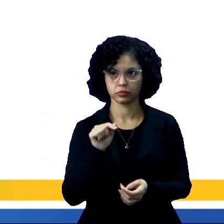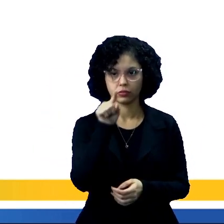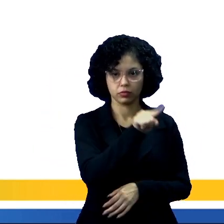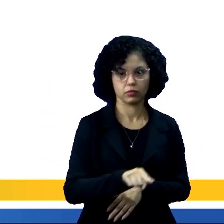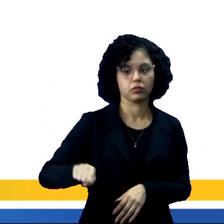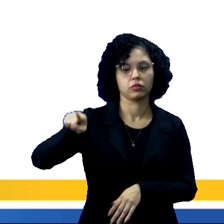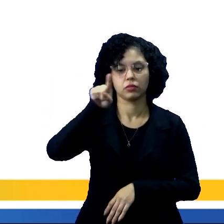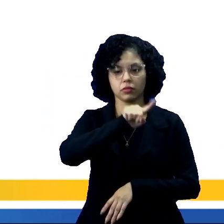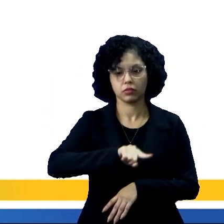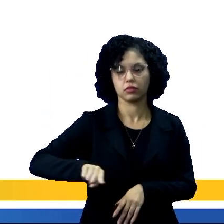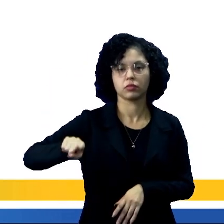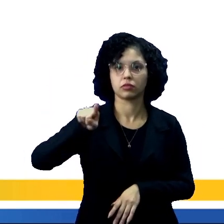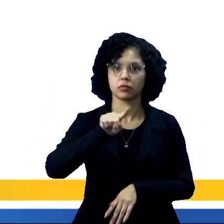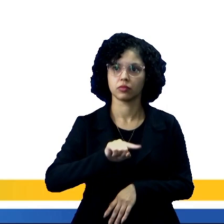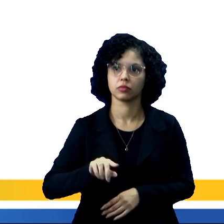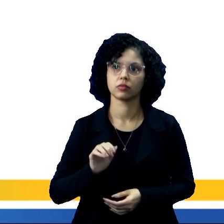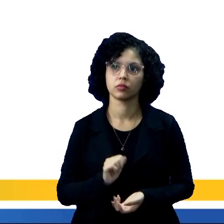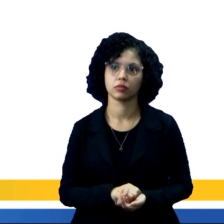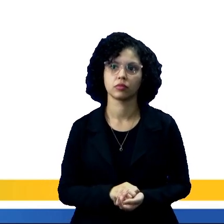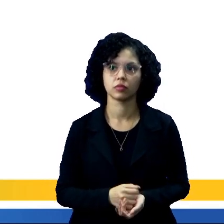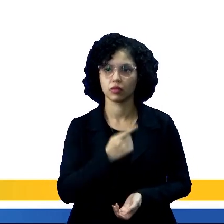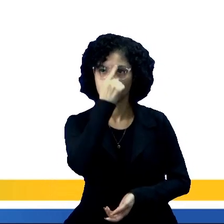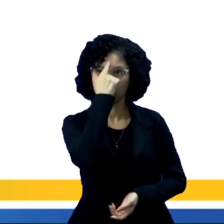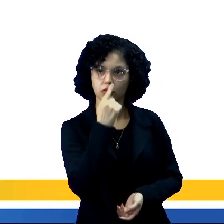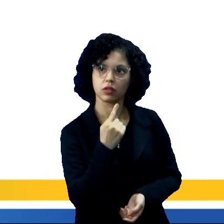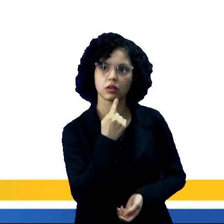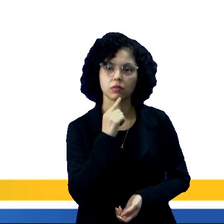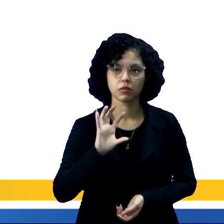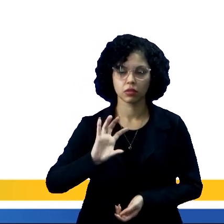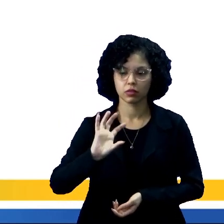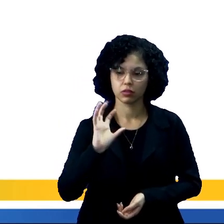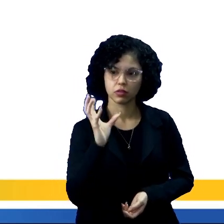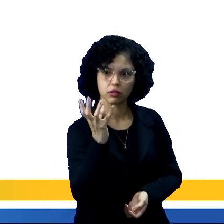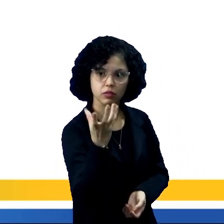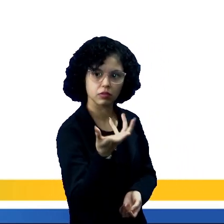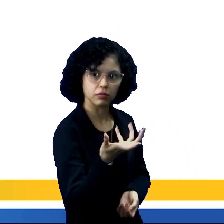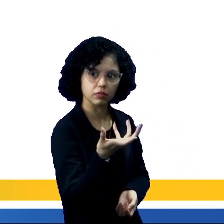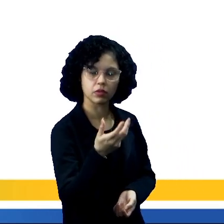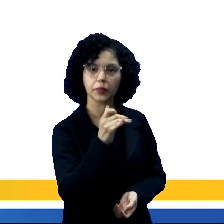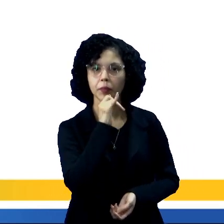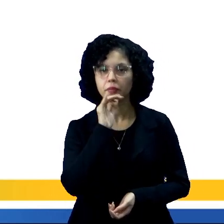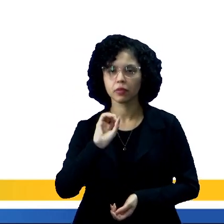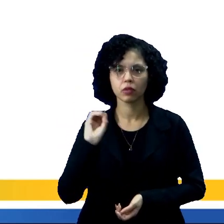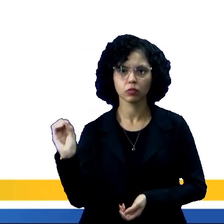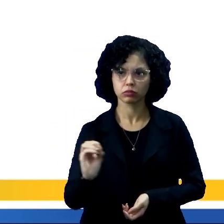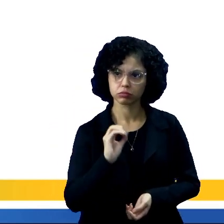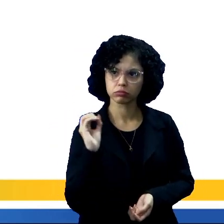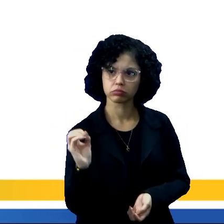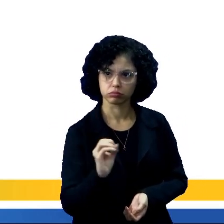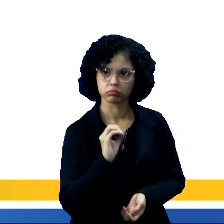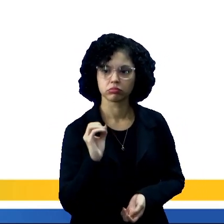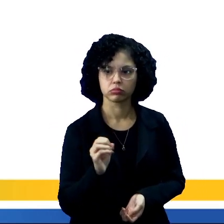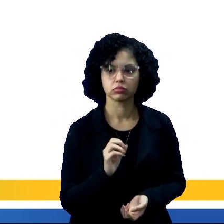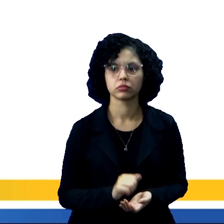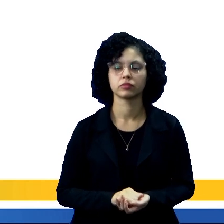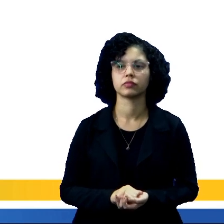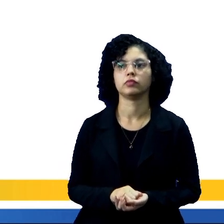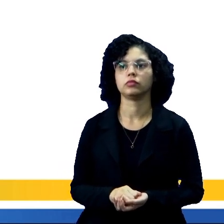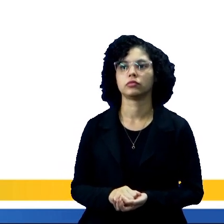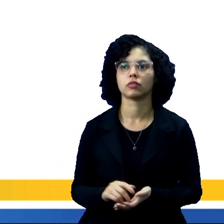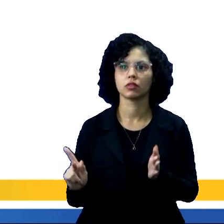tá? Ao girar uma figura ao redor de um ponto, ela